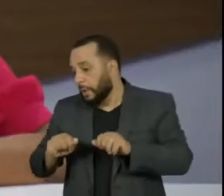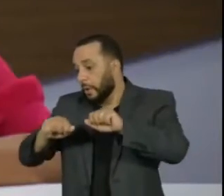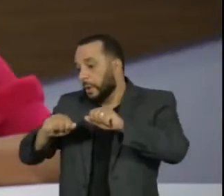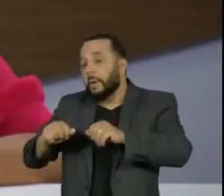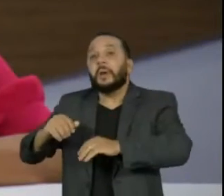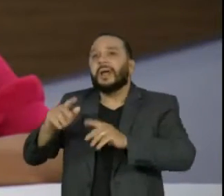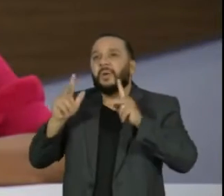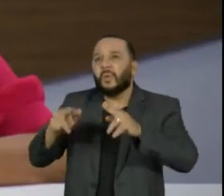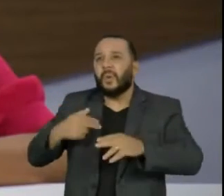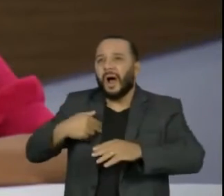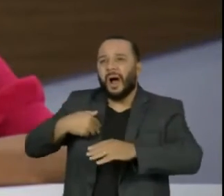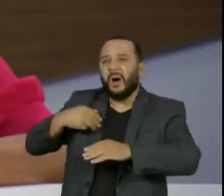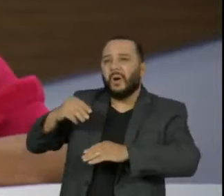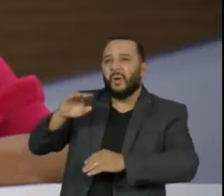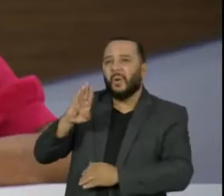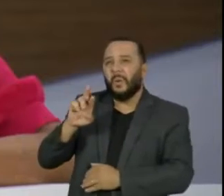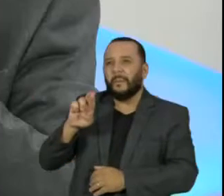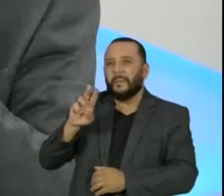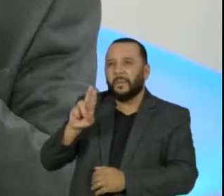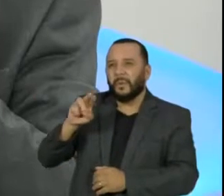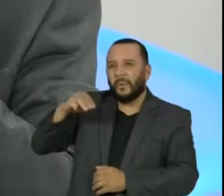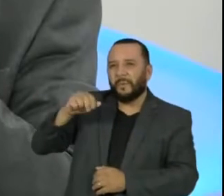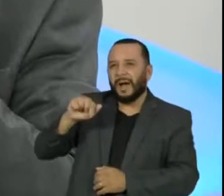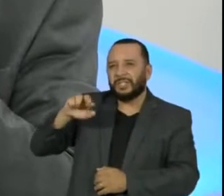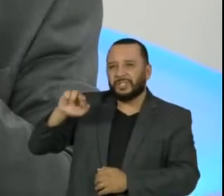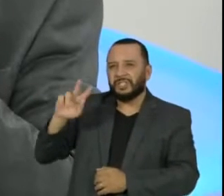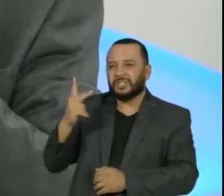e não saíram com cheque de nenhum vintém.